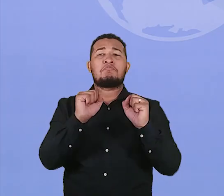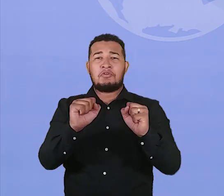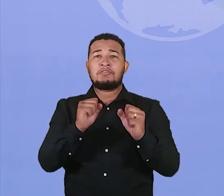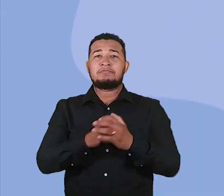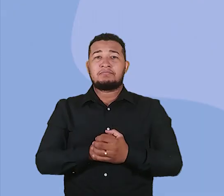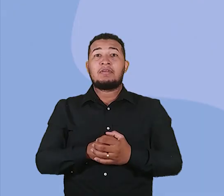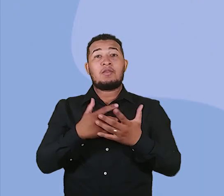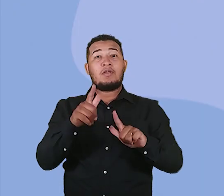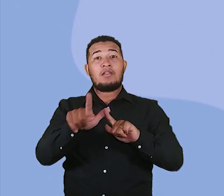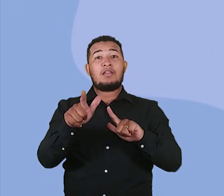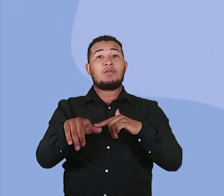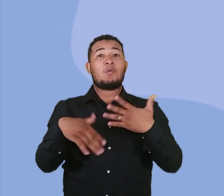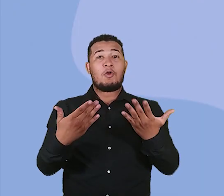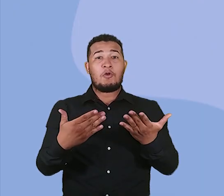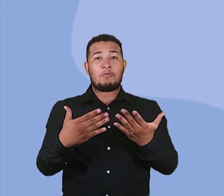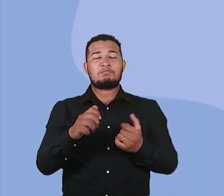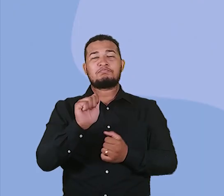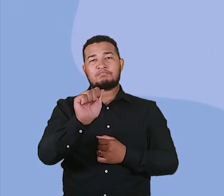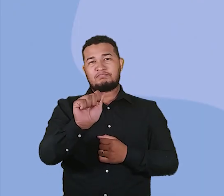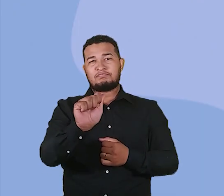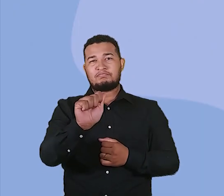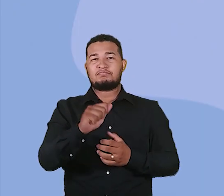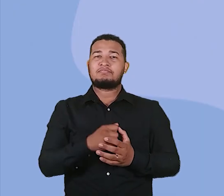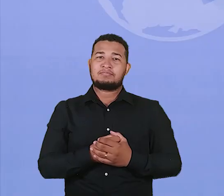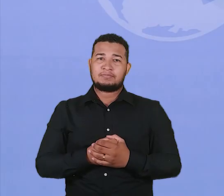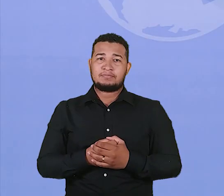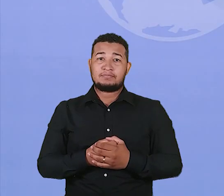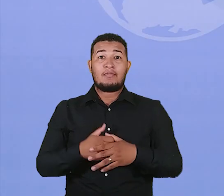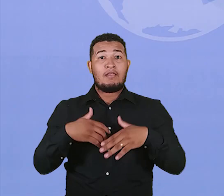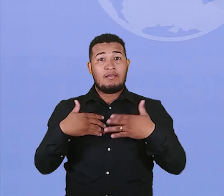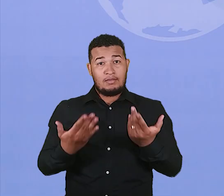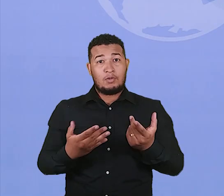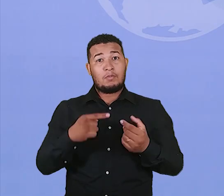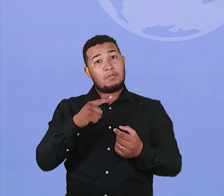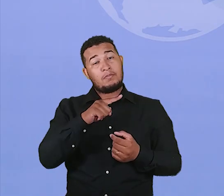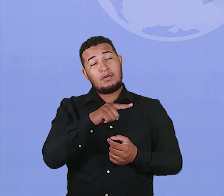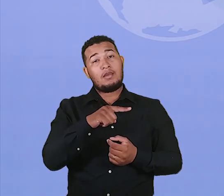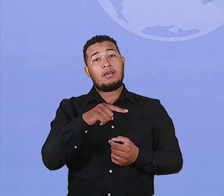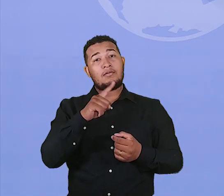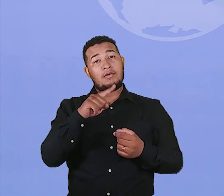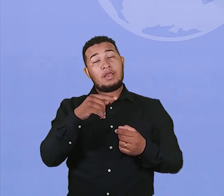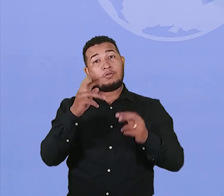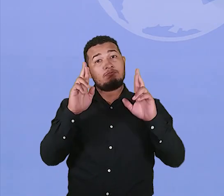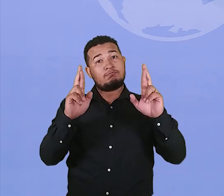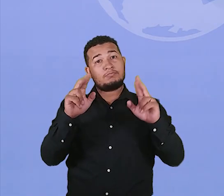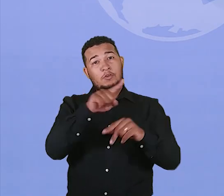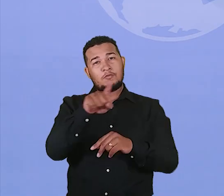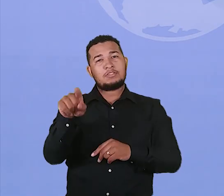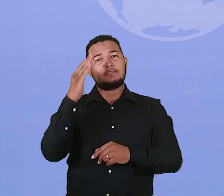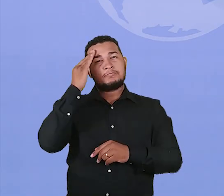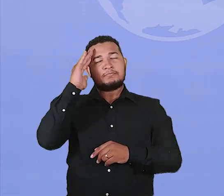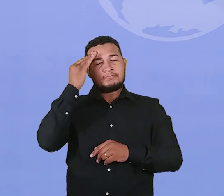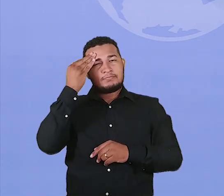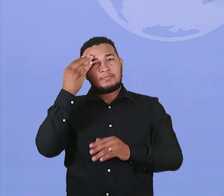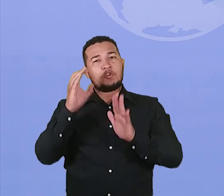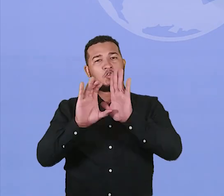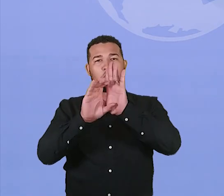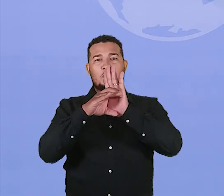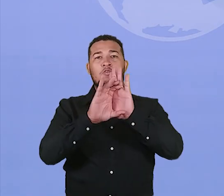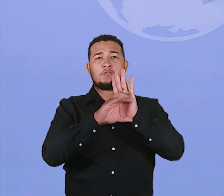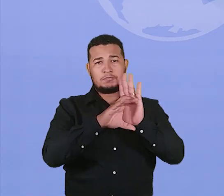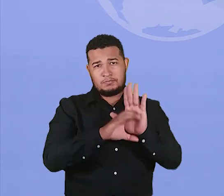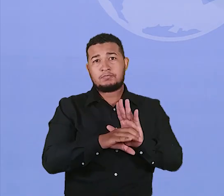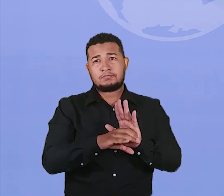então a questão é a letra a bom então gente é espero que vocês tenham entendido esses